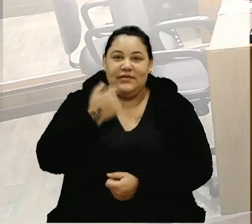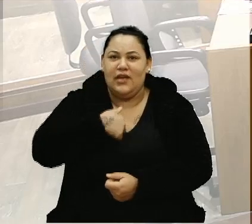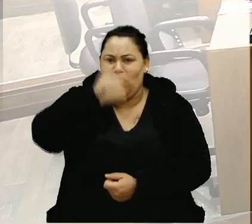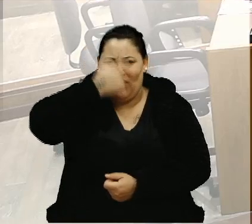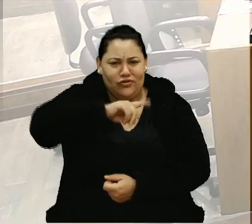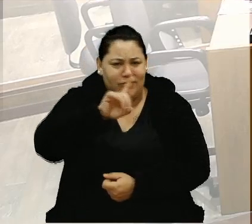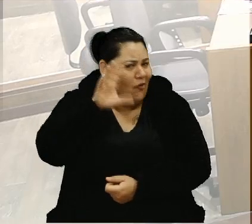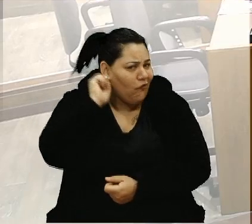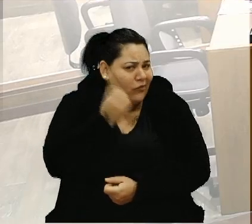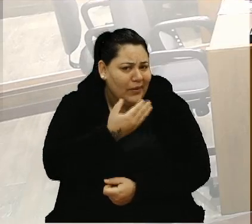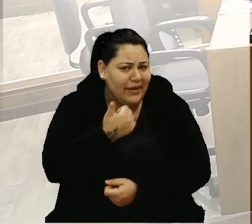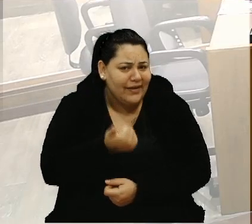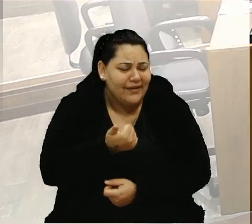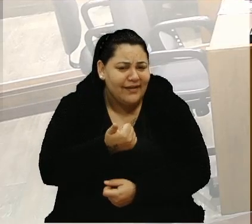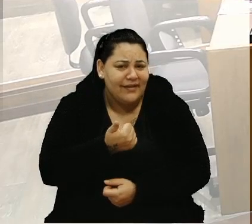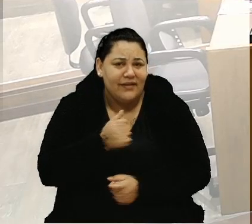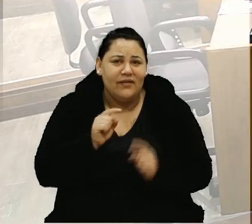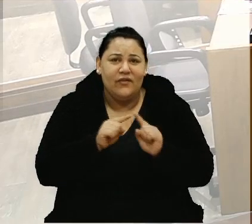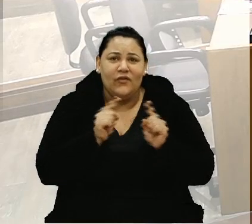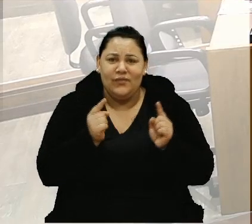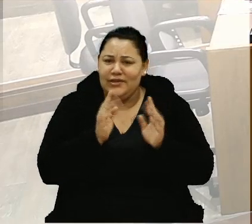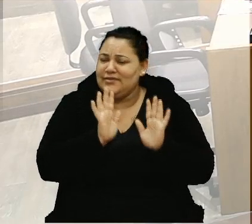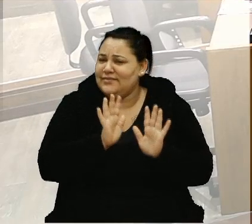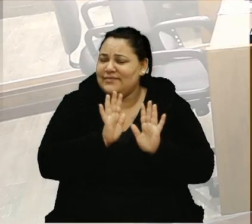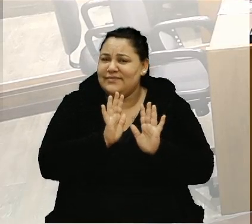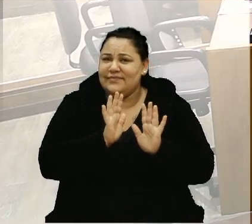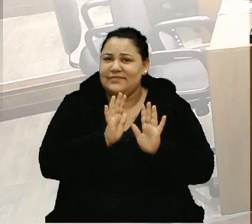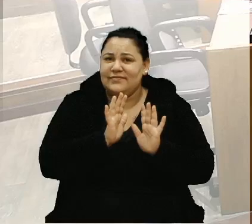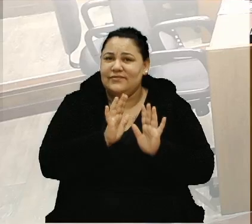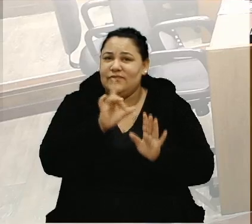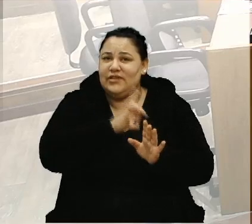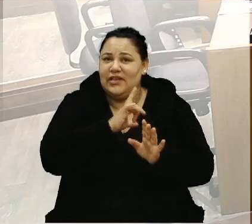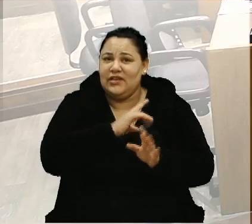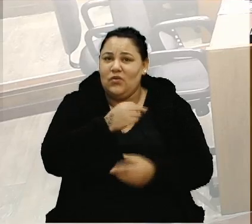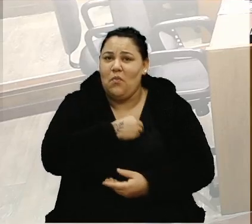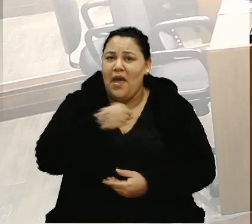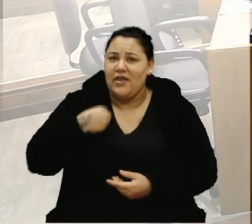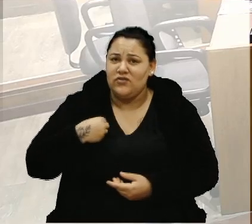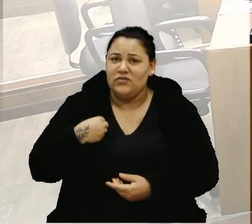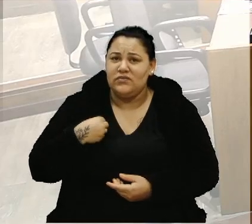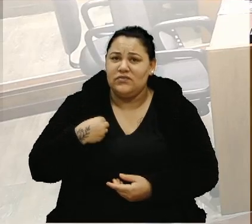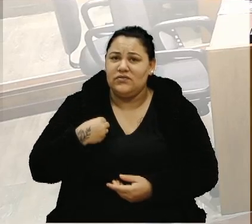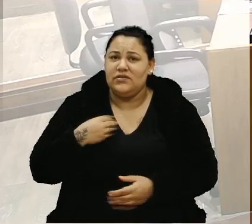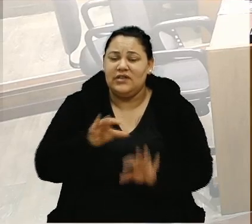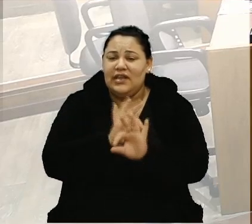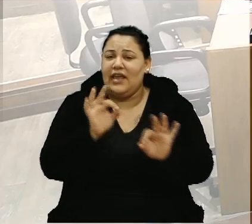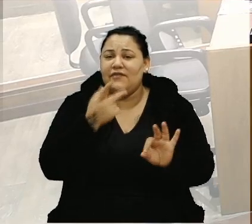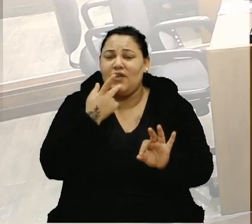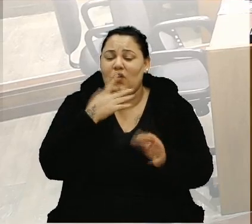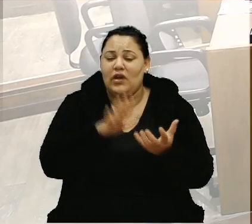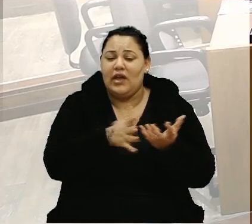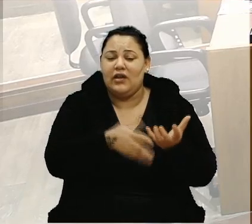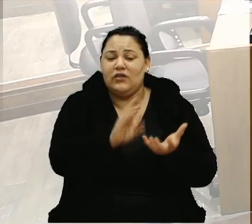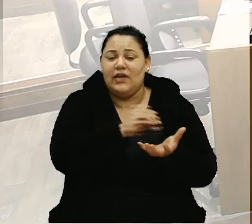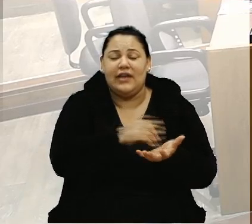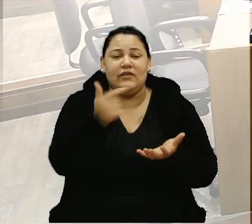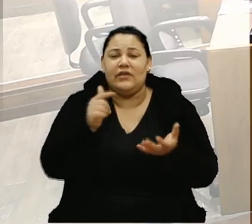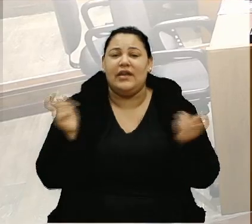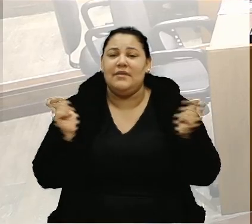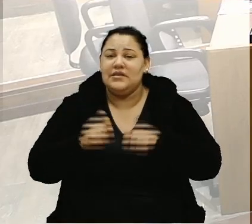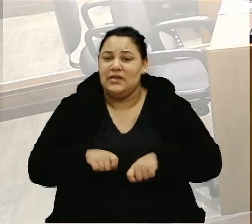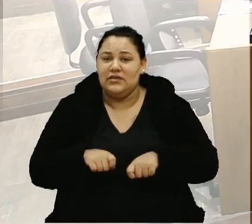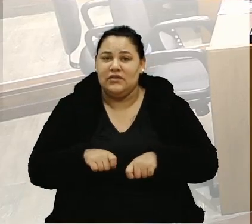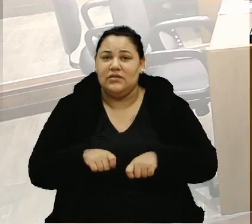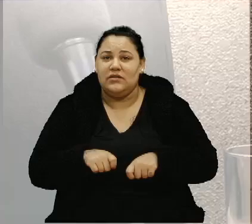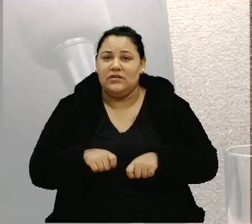escutando muito bem, hein? Vamos ter que ir no médico aí. Ninguém falou aqui que a Codeca não tem capacidade.